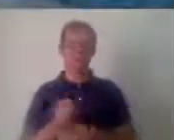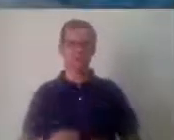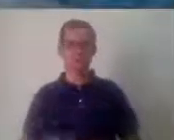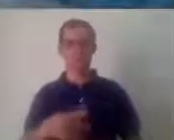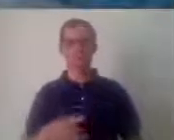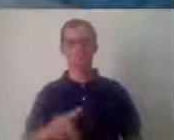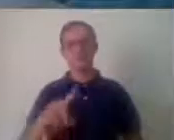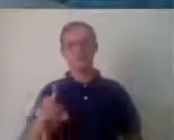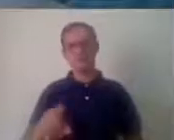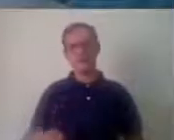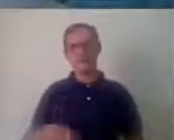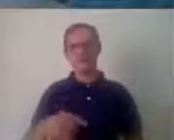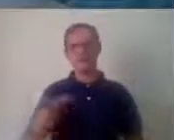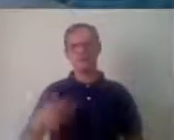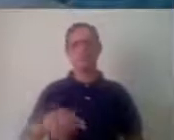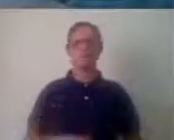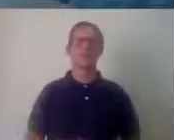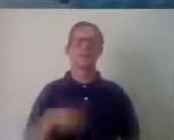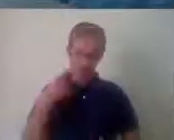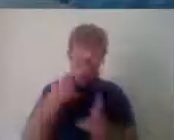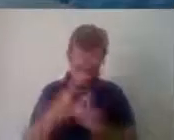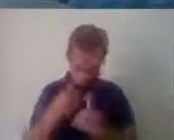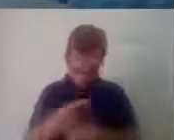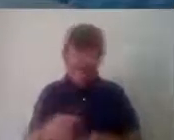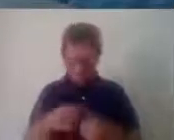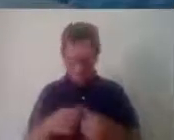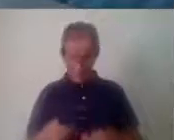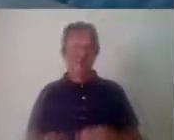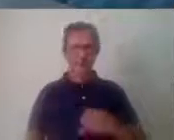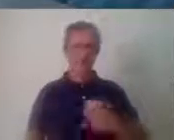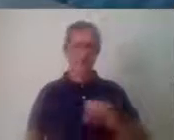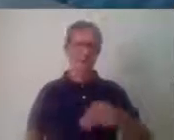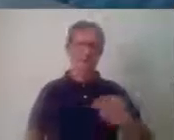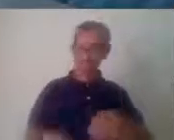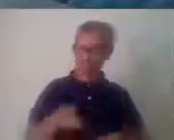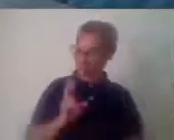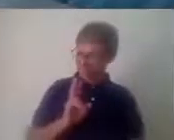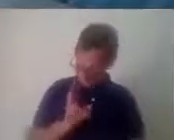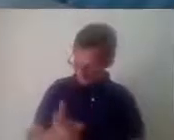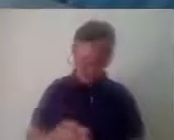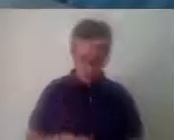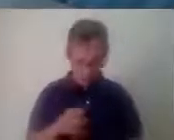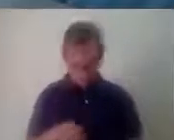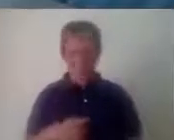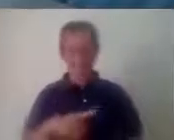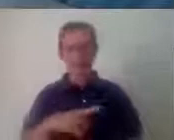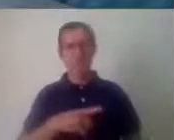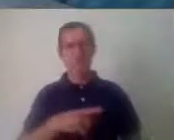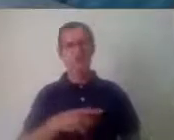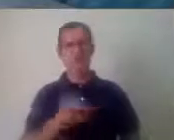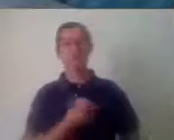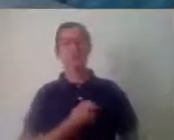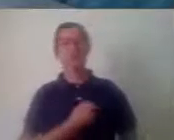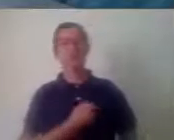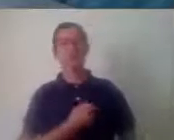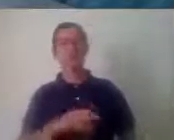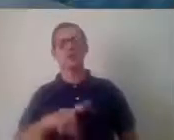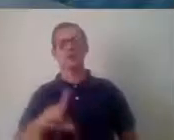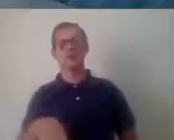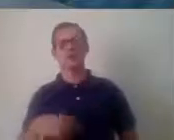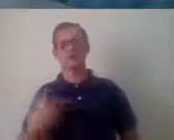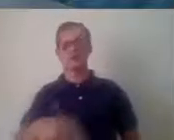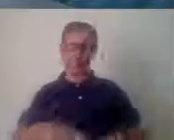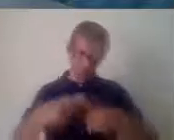a sua derivada de segunda ordem, para encontrar lá a hessiana, nem sempre você vai chegar num número como a derivada de segunda